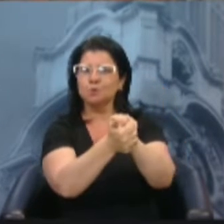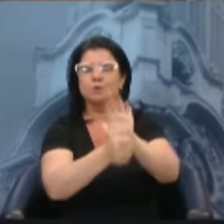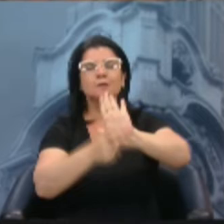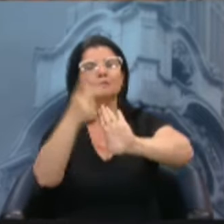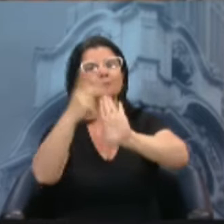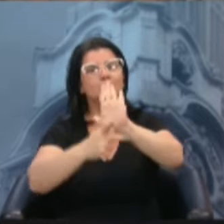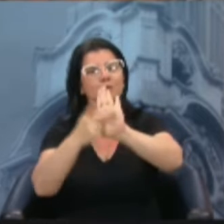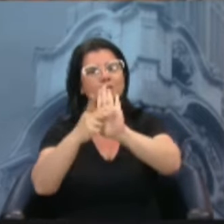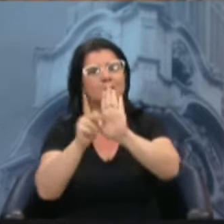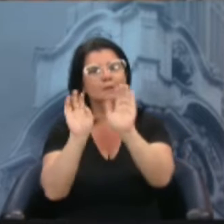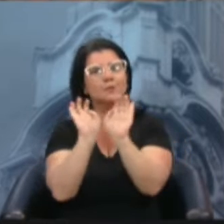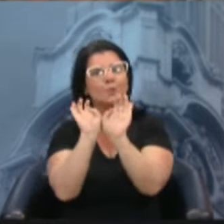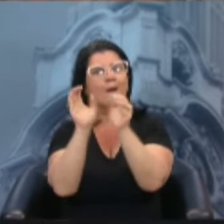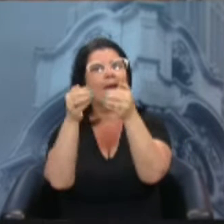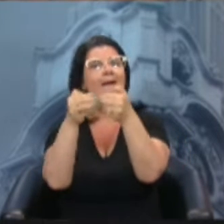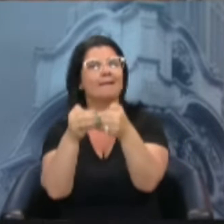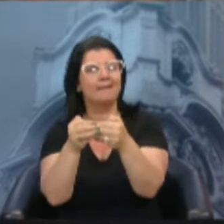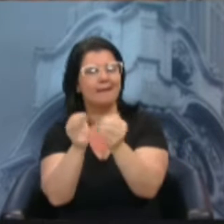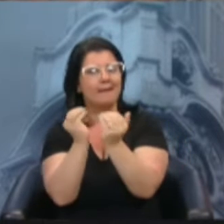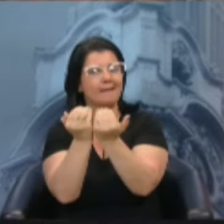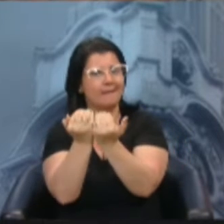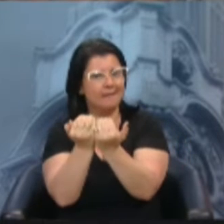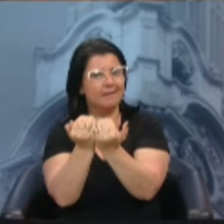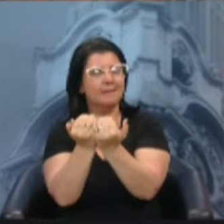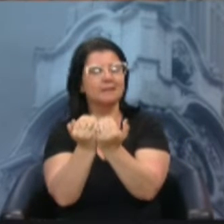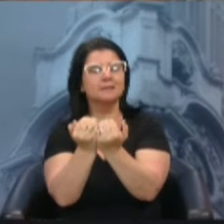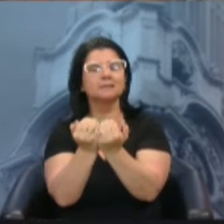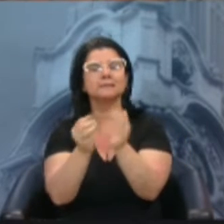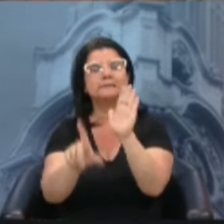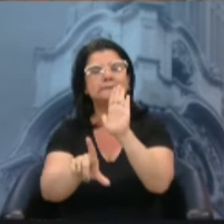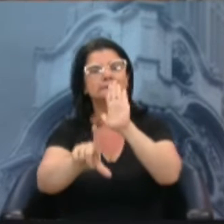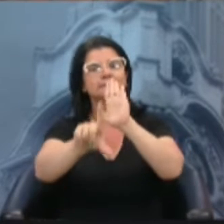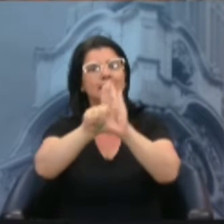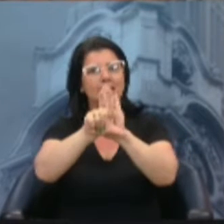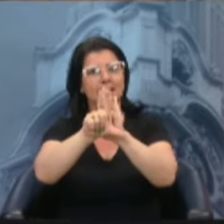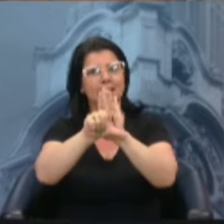Projeto Arena, lá nos termos da Lei